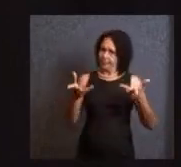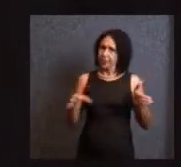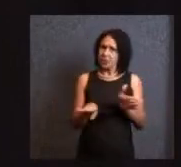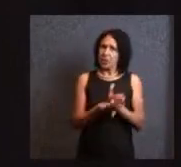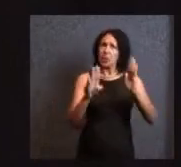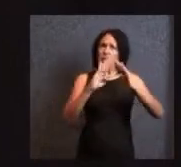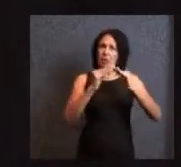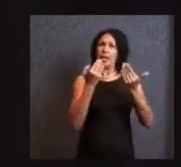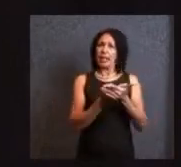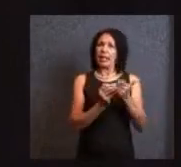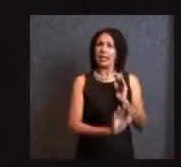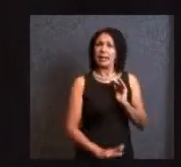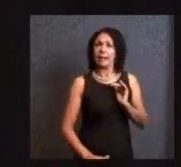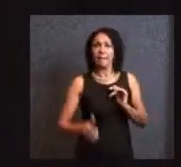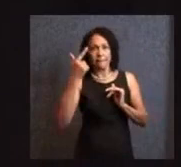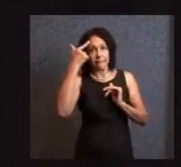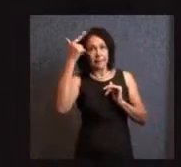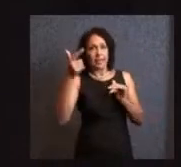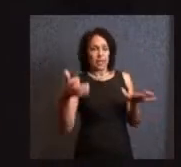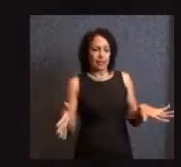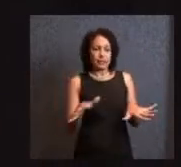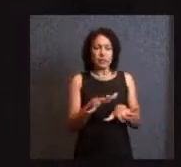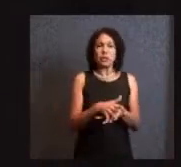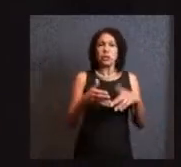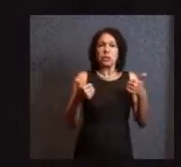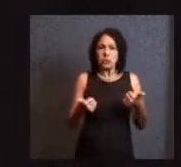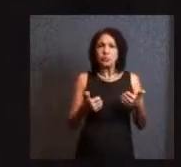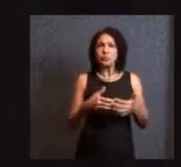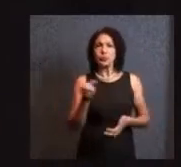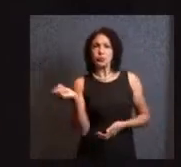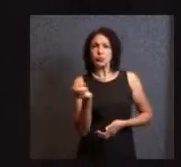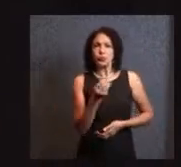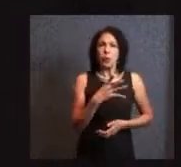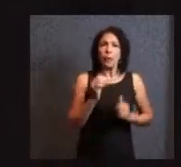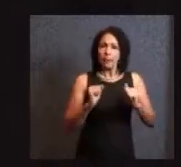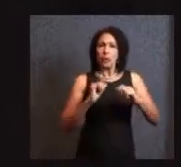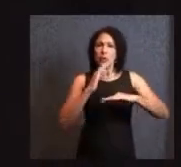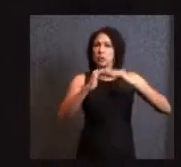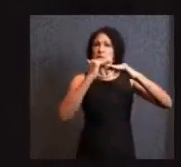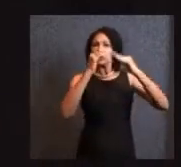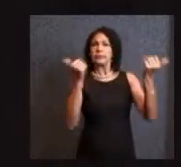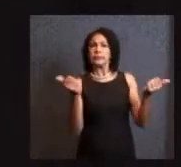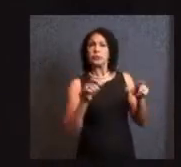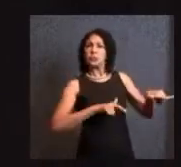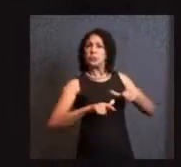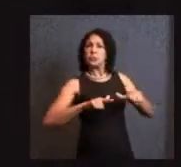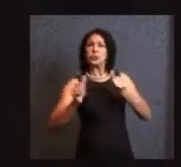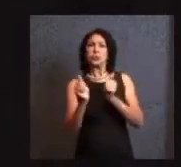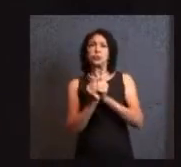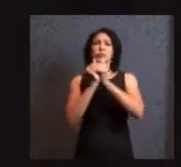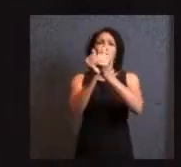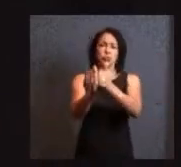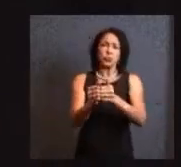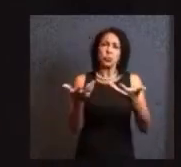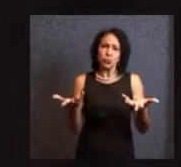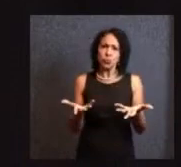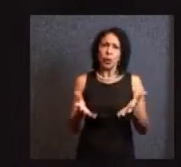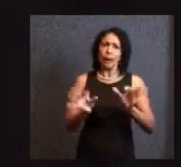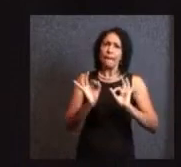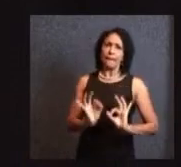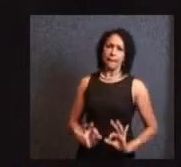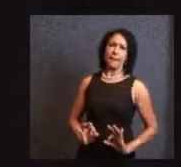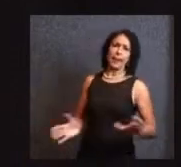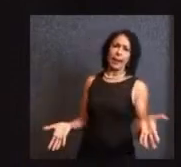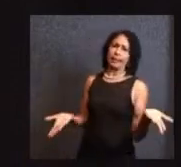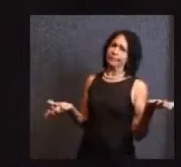que todos os novos e os que já estão na unidade possam desenvolver uma ação bem articulada, bem integrada.